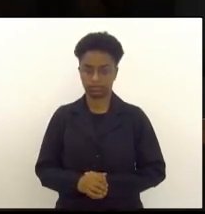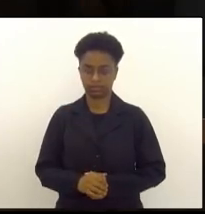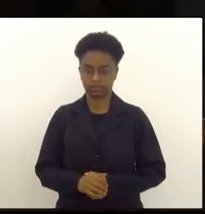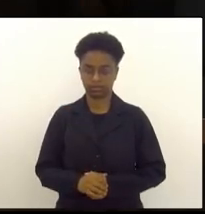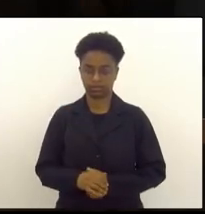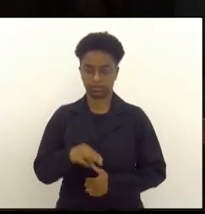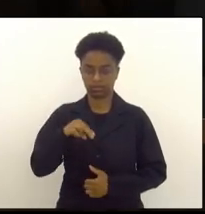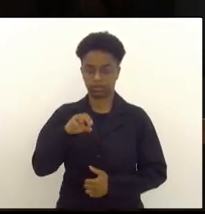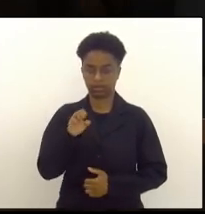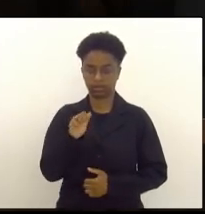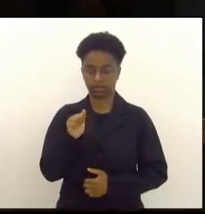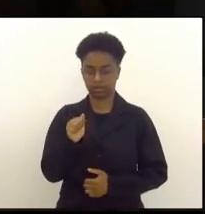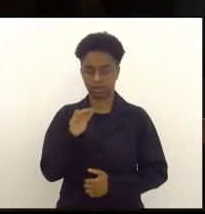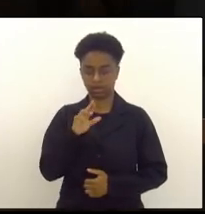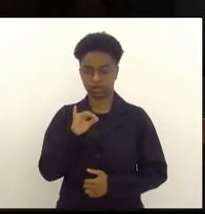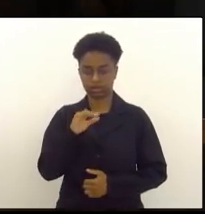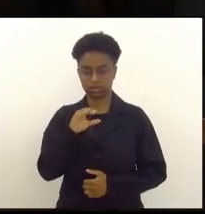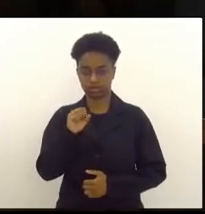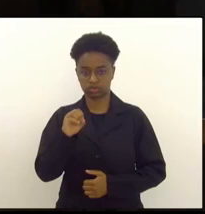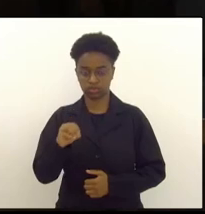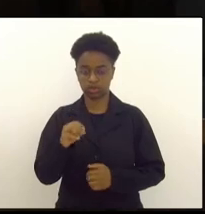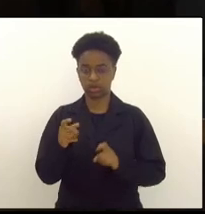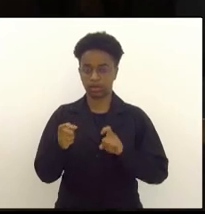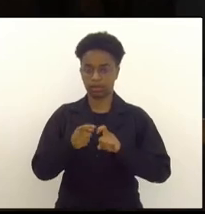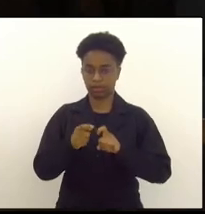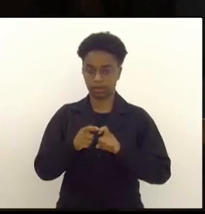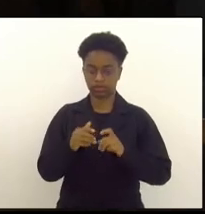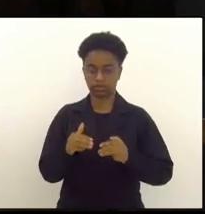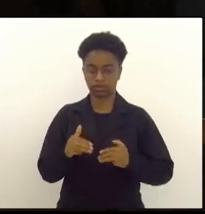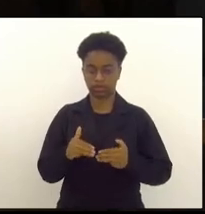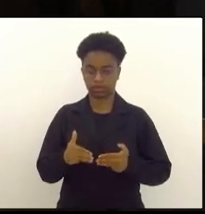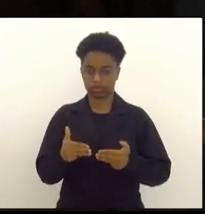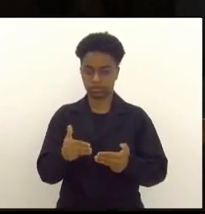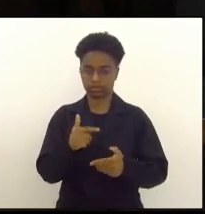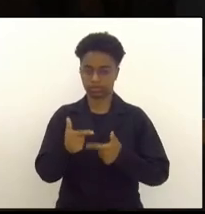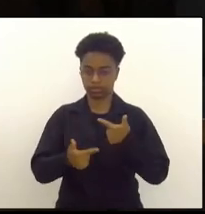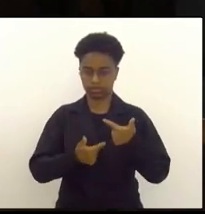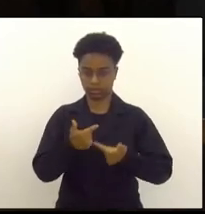Dr. Narciso Guedes, médico do Ministério do Trabalho.